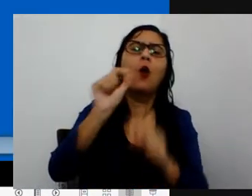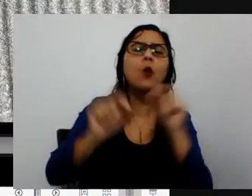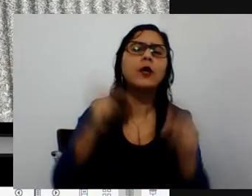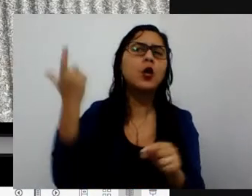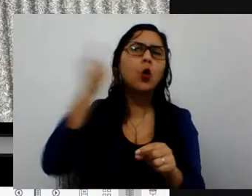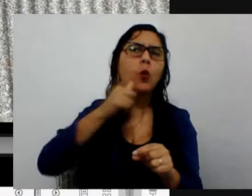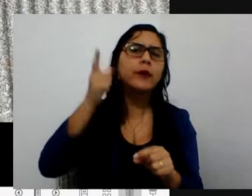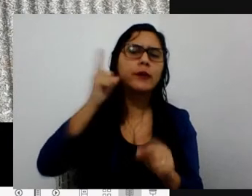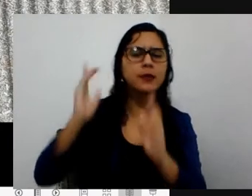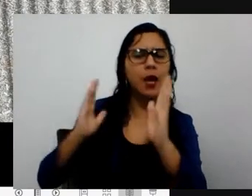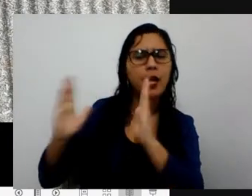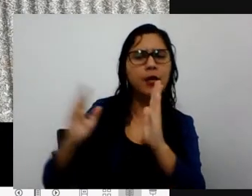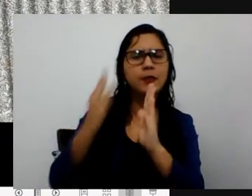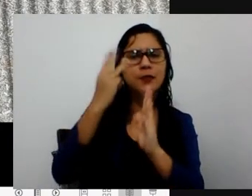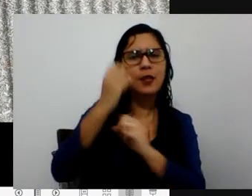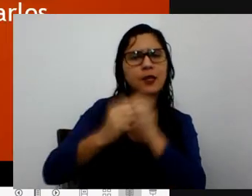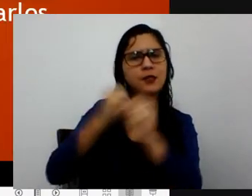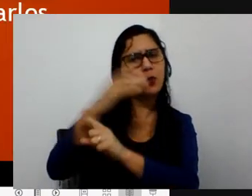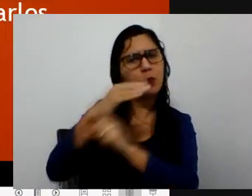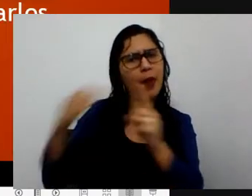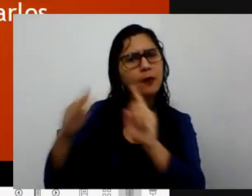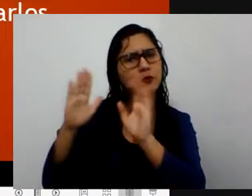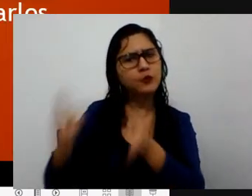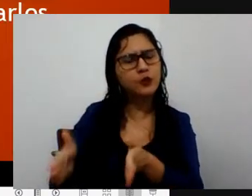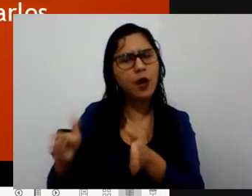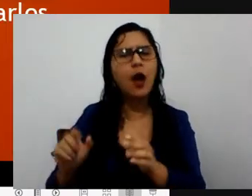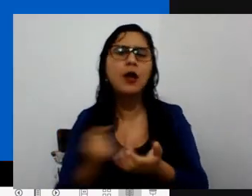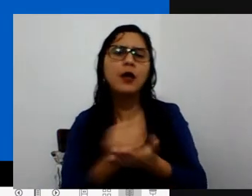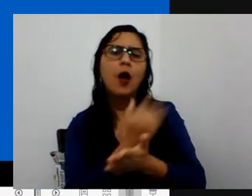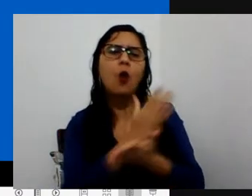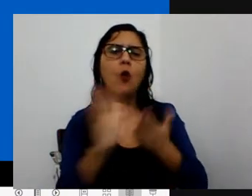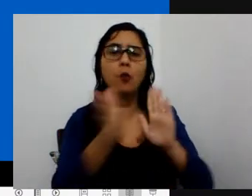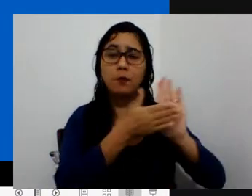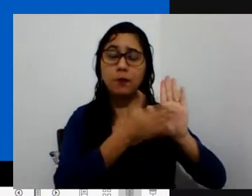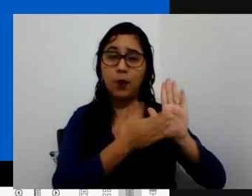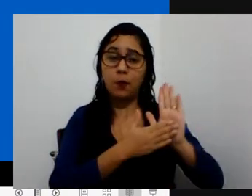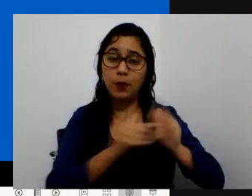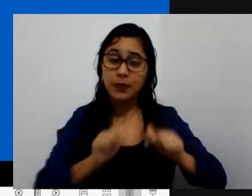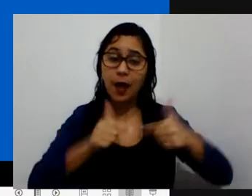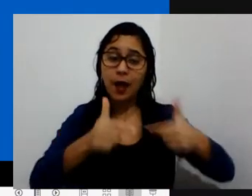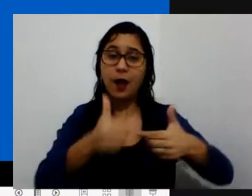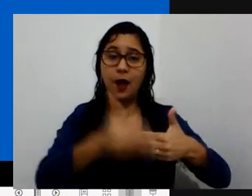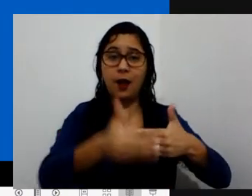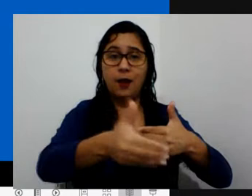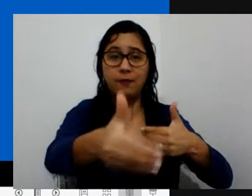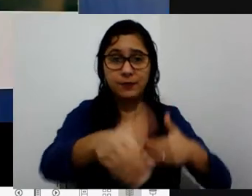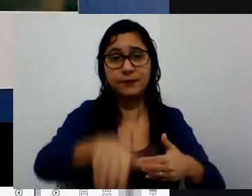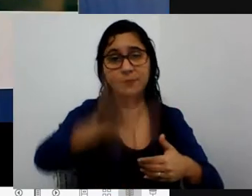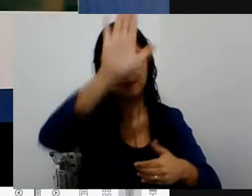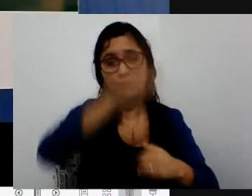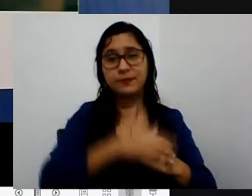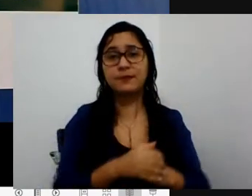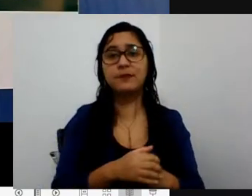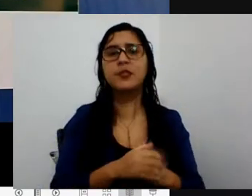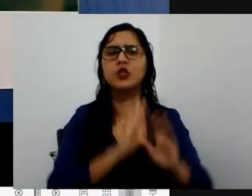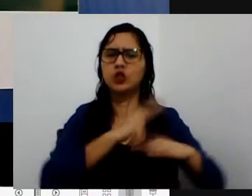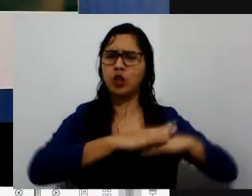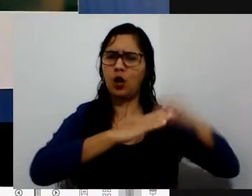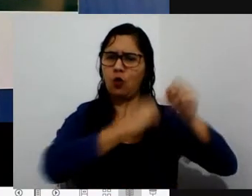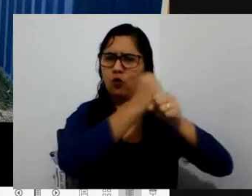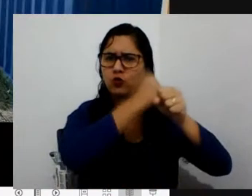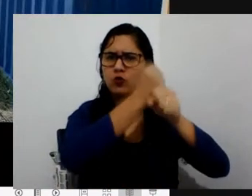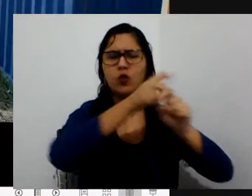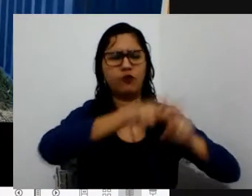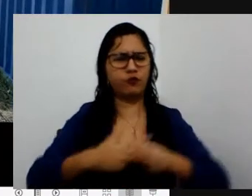tivemos nesses 3 anos e meio e algumas das nossas propostas para avançar ainda mais. Construímos e reformamos